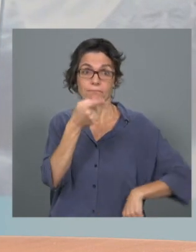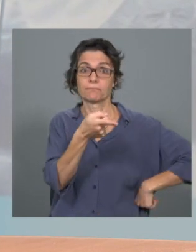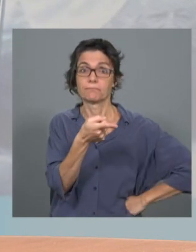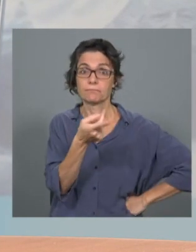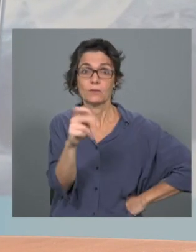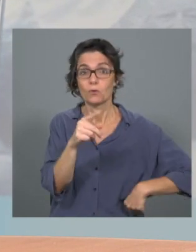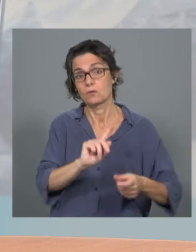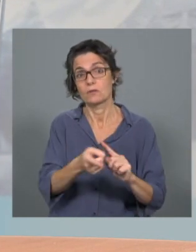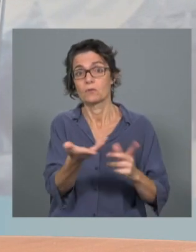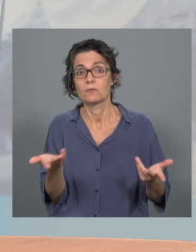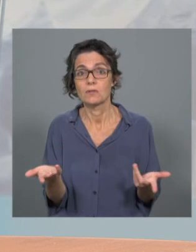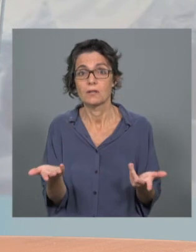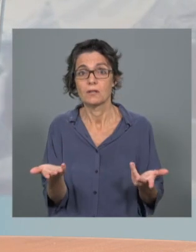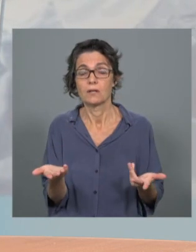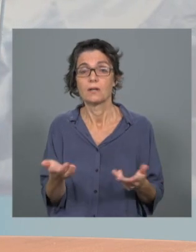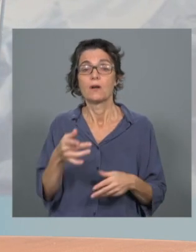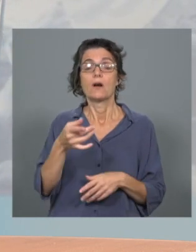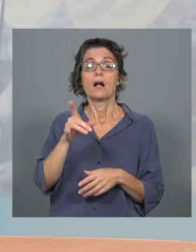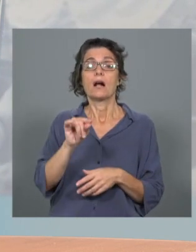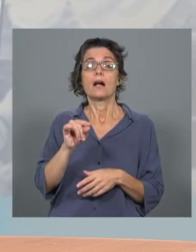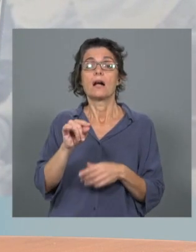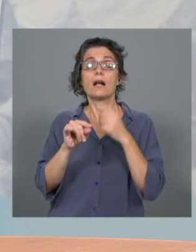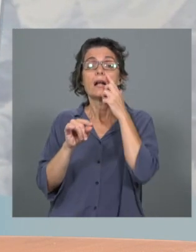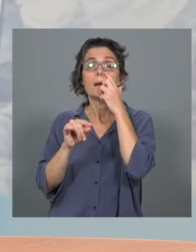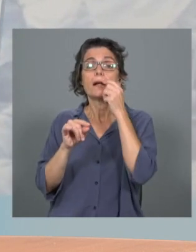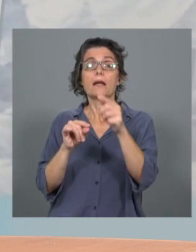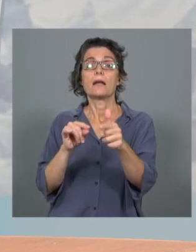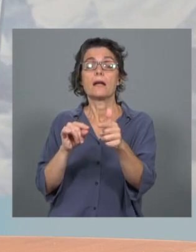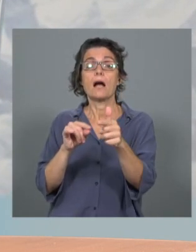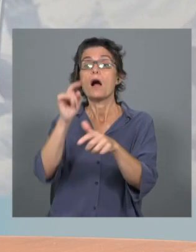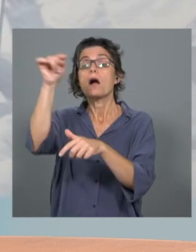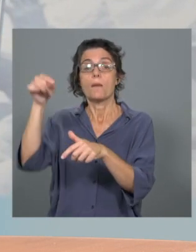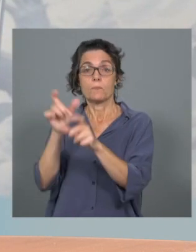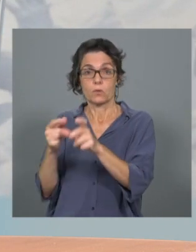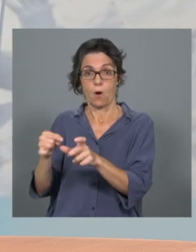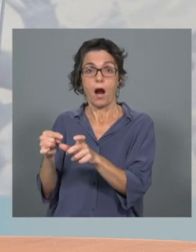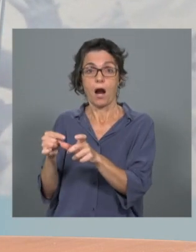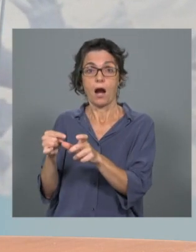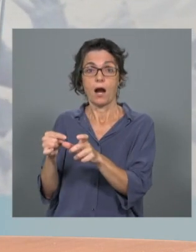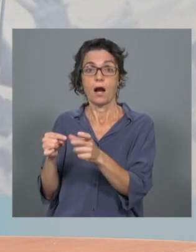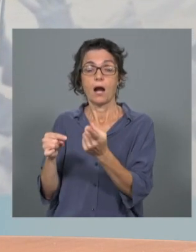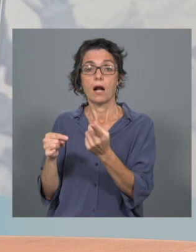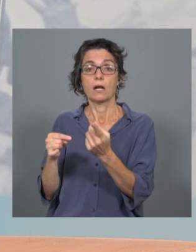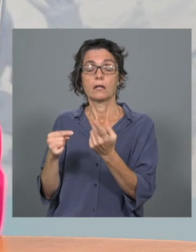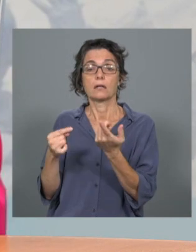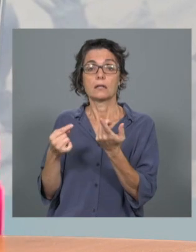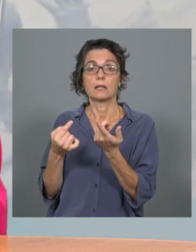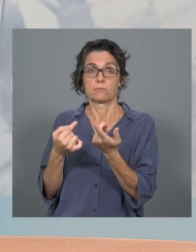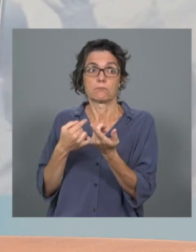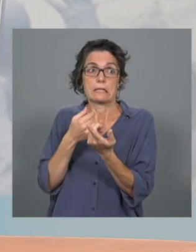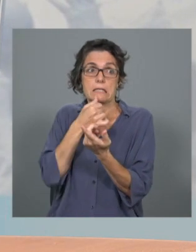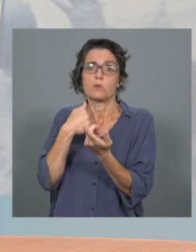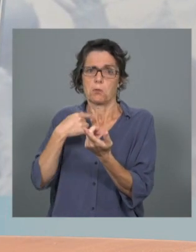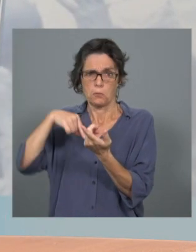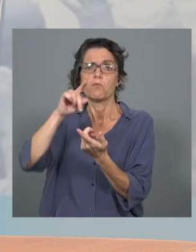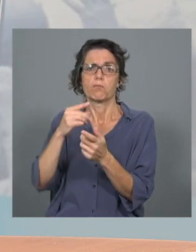tinha. Outras pessoas, mesmo entre aqueles que foram votar, há sempre o caso, onde quer que